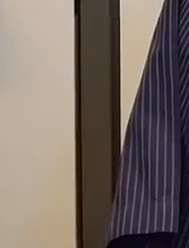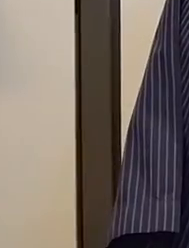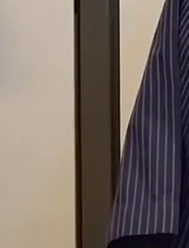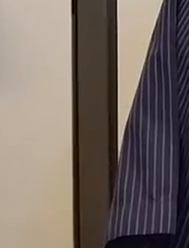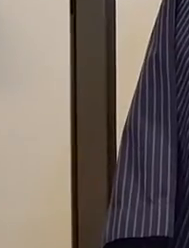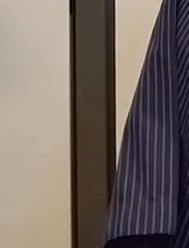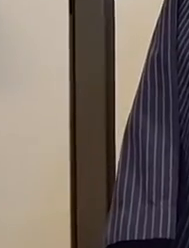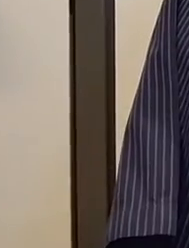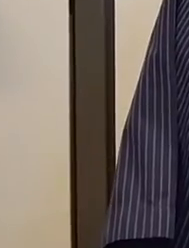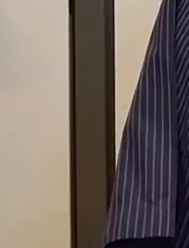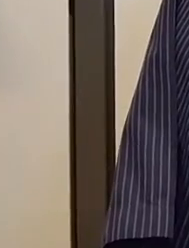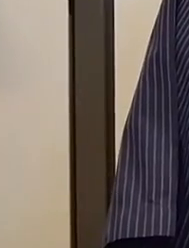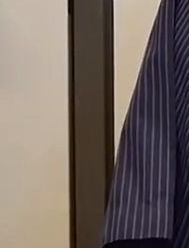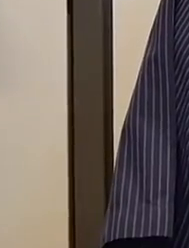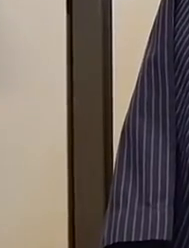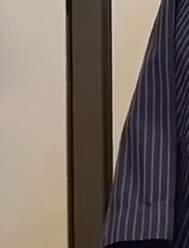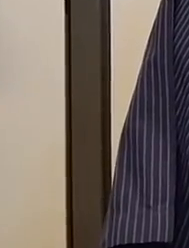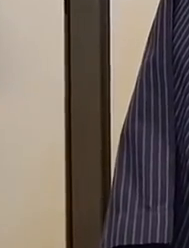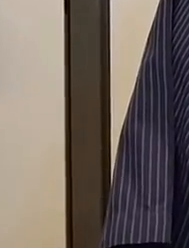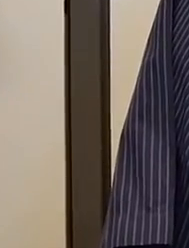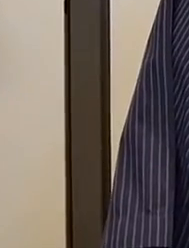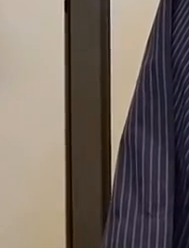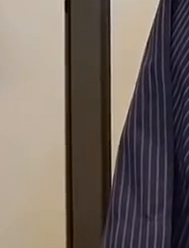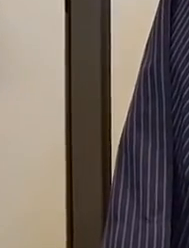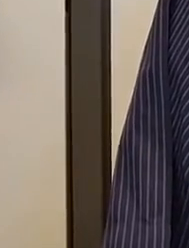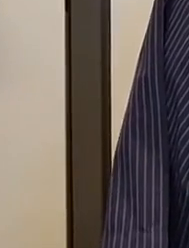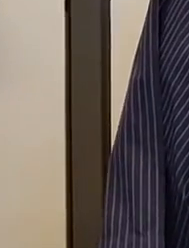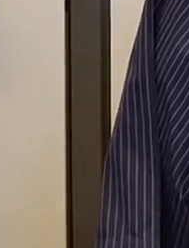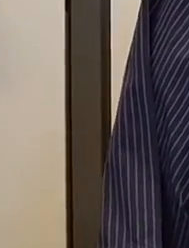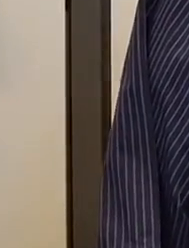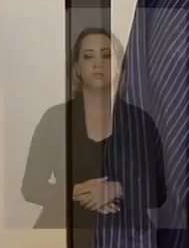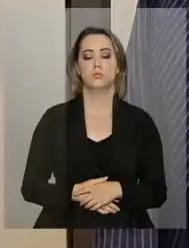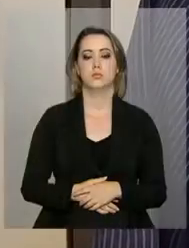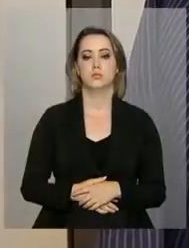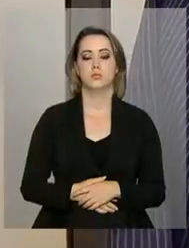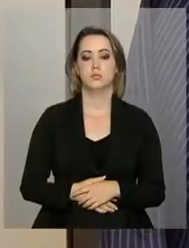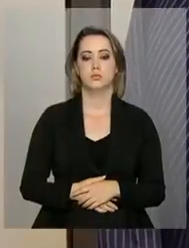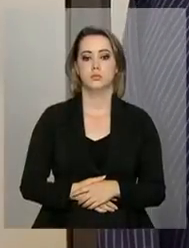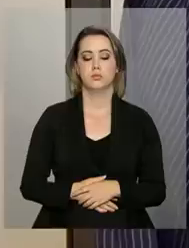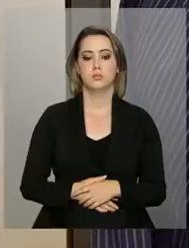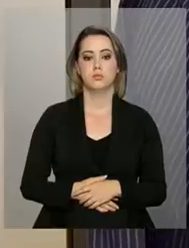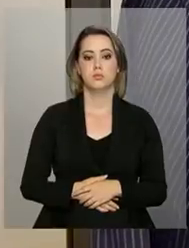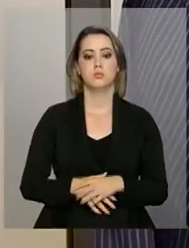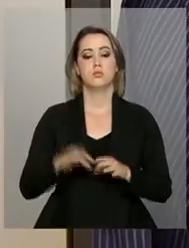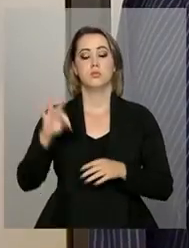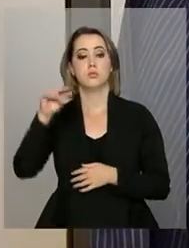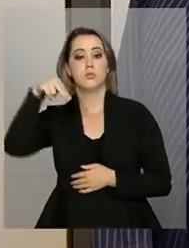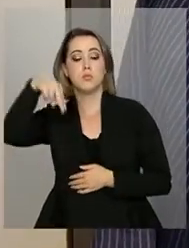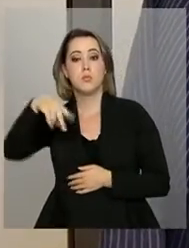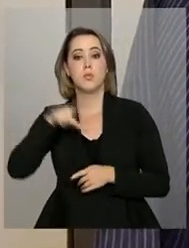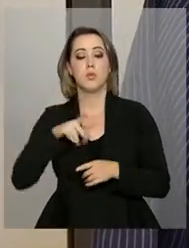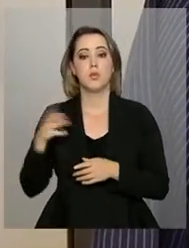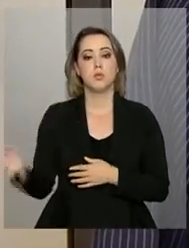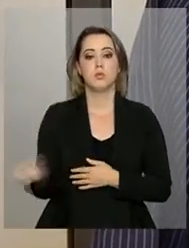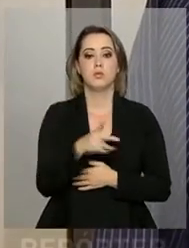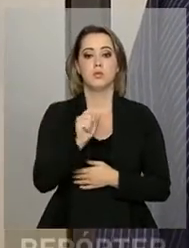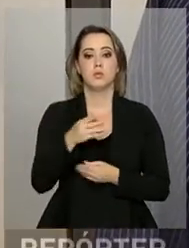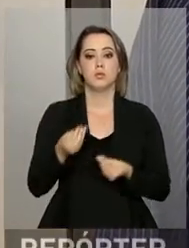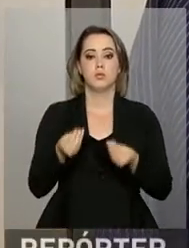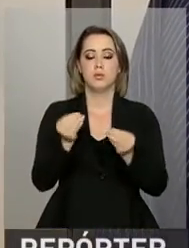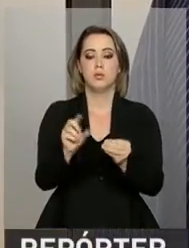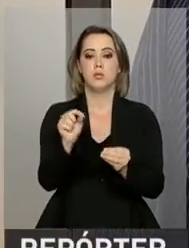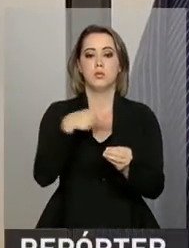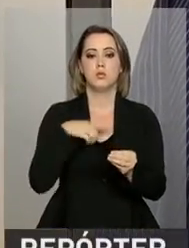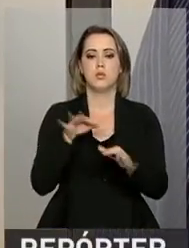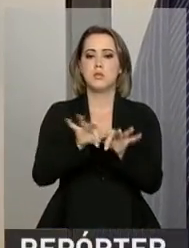na transparência pública, né? Na transparência dos dados públicos. E o Tesouro está inovando nessa nova versão, dando uma ênfase